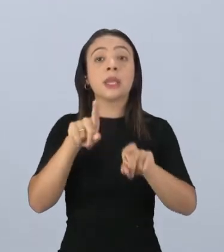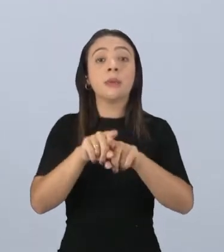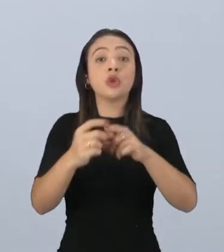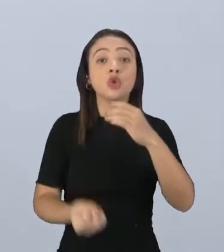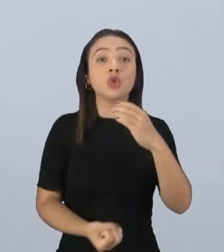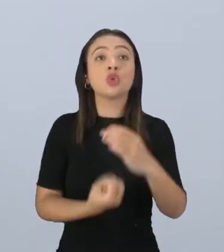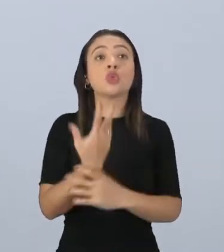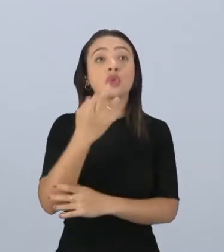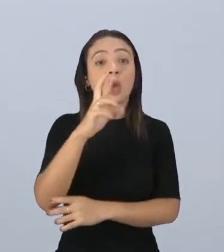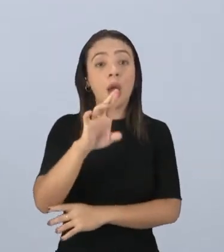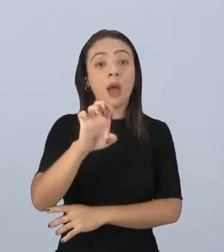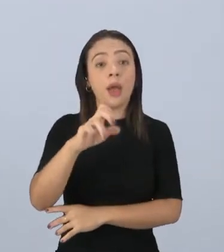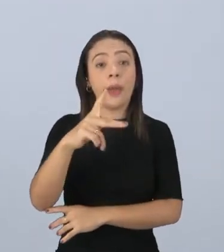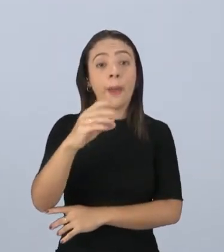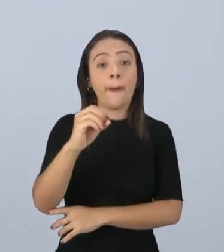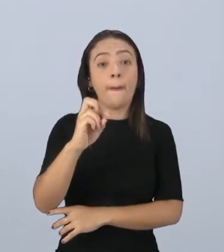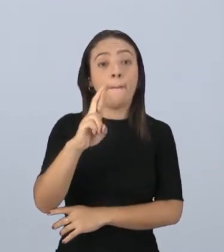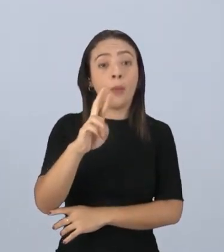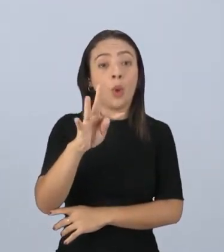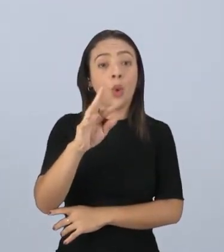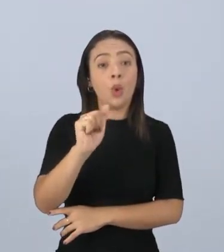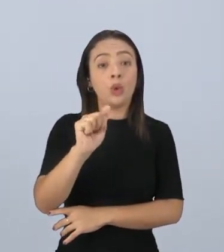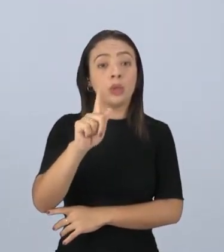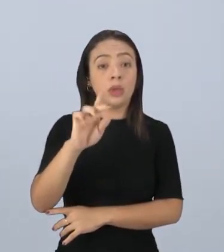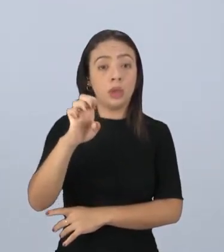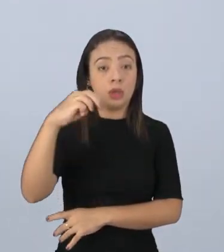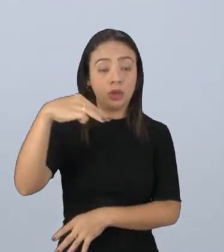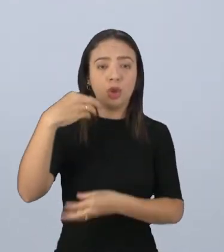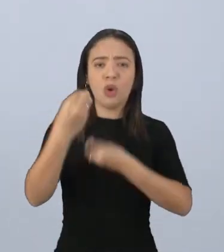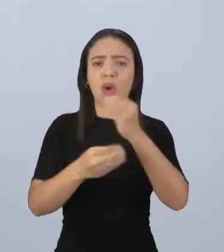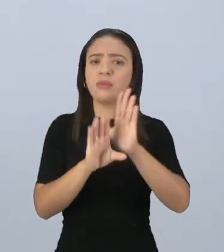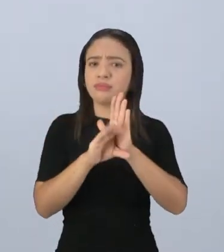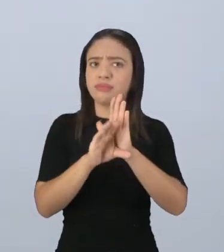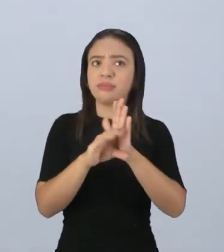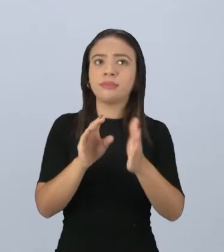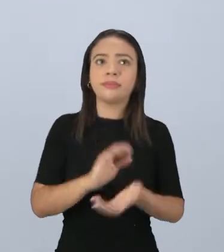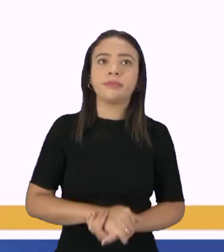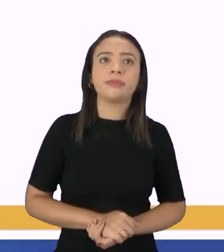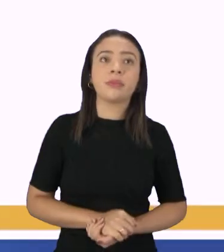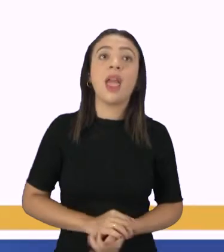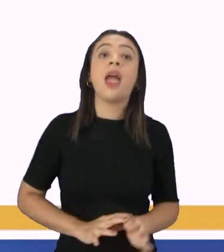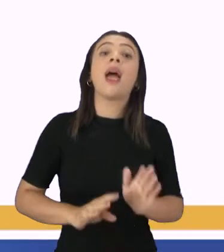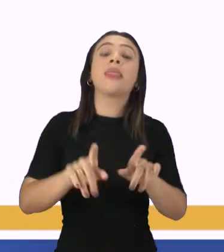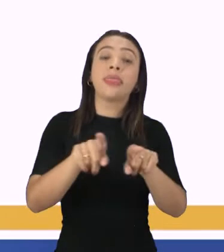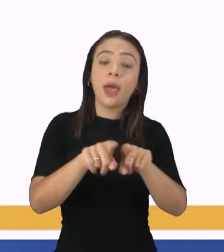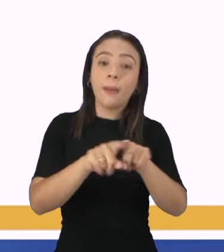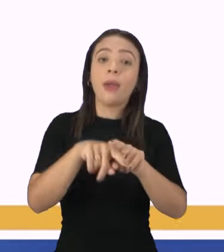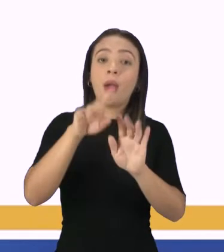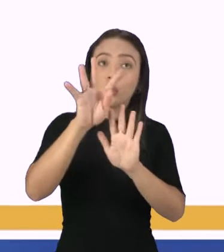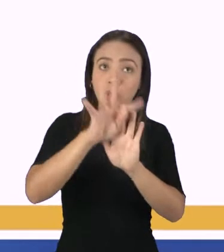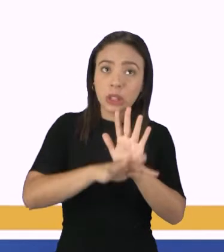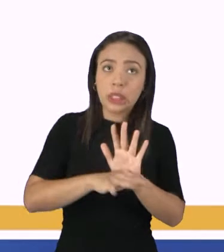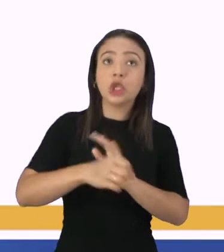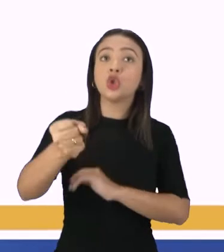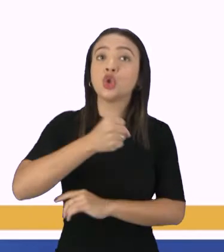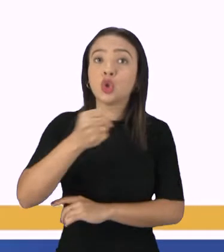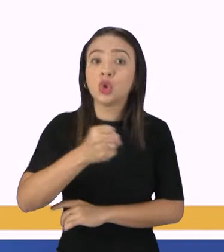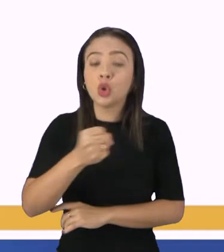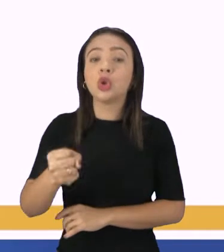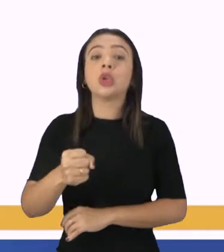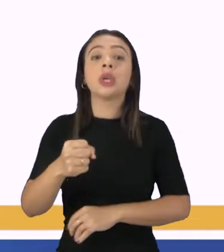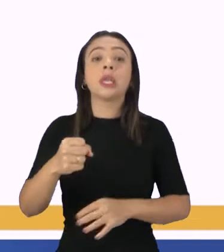a reportagem. Vejamos as diferenças a partir do conceito. Olha só. É um texto